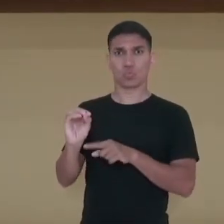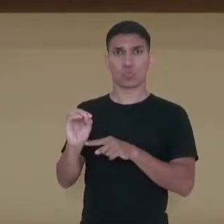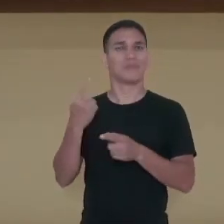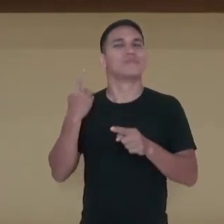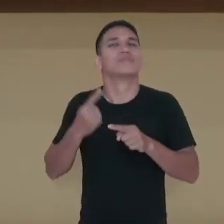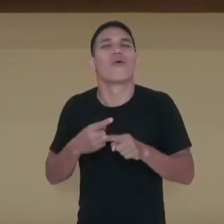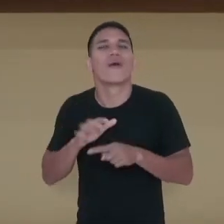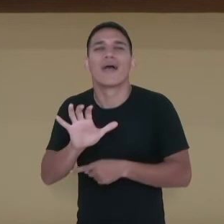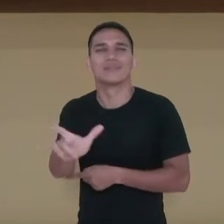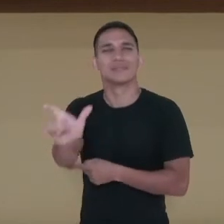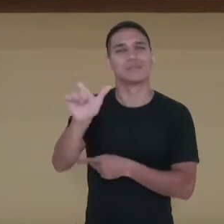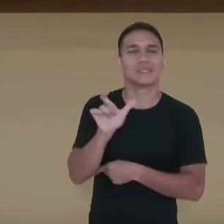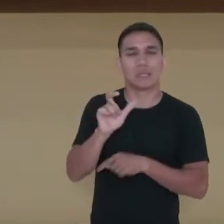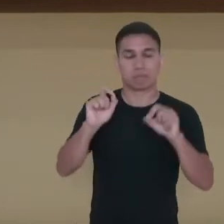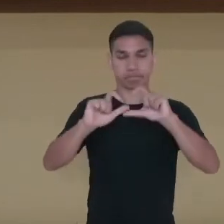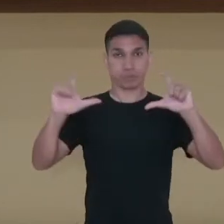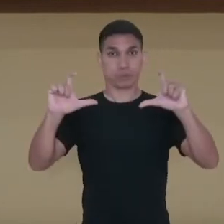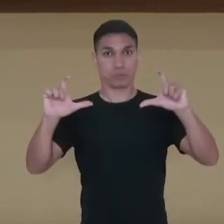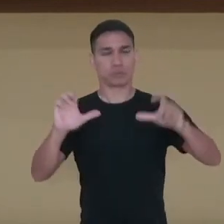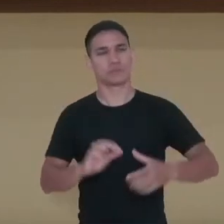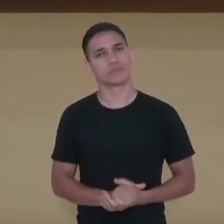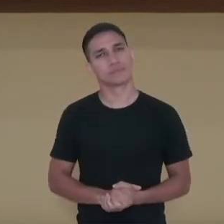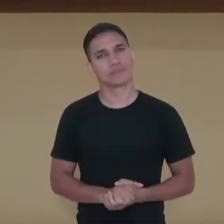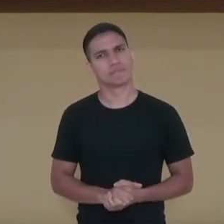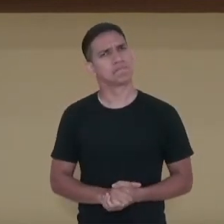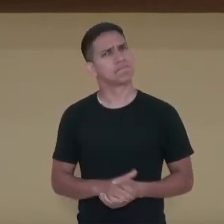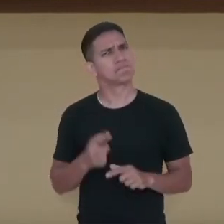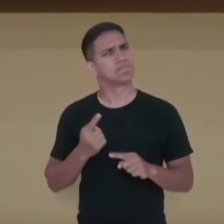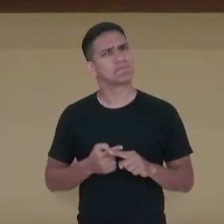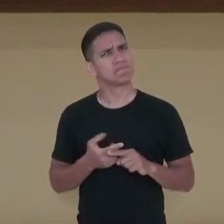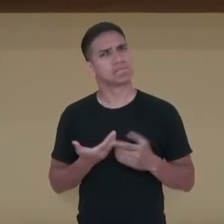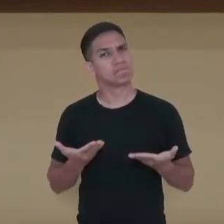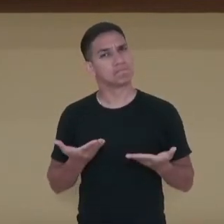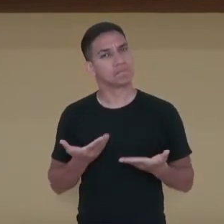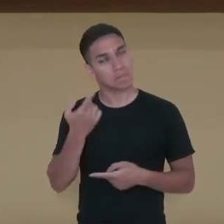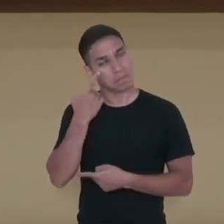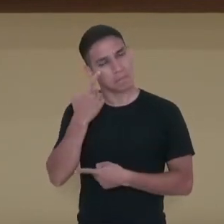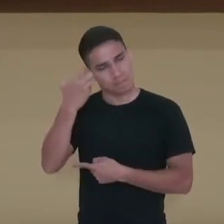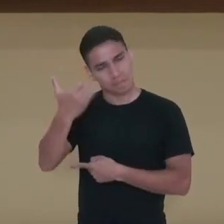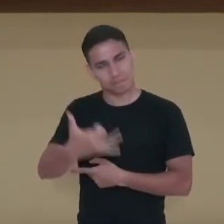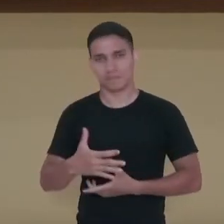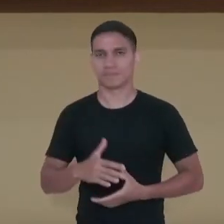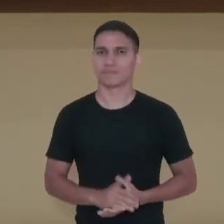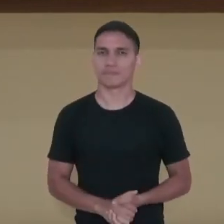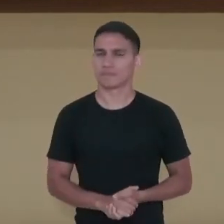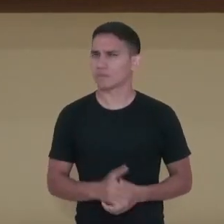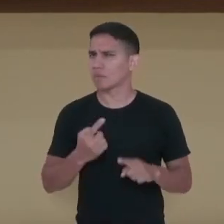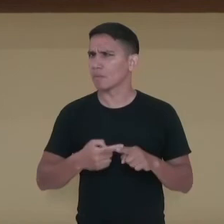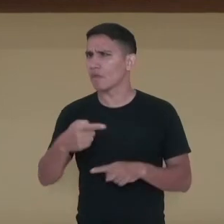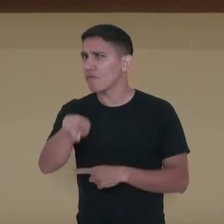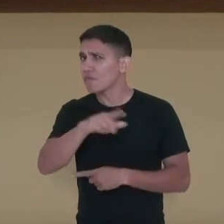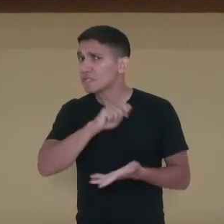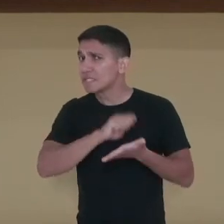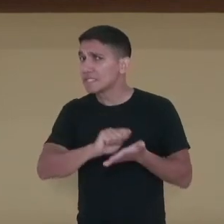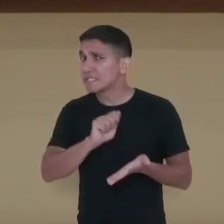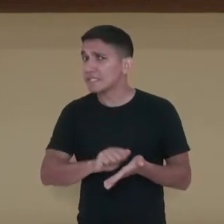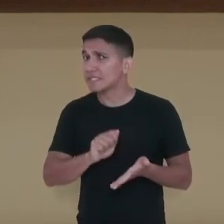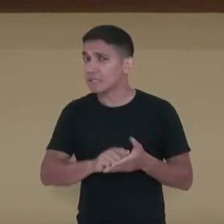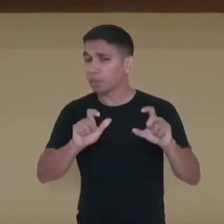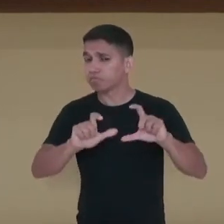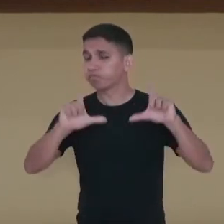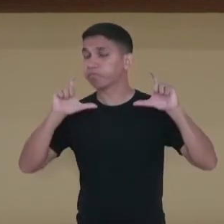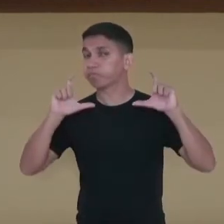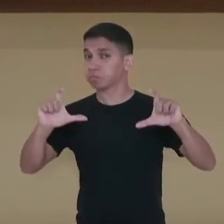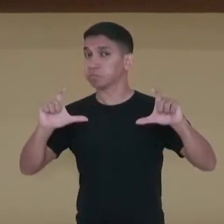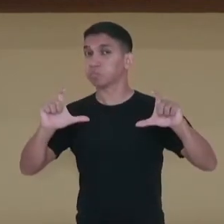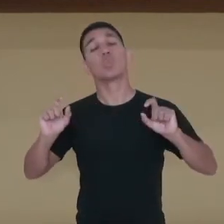que essa palavra foi escrita em letra maiúscula? Vamos ver? Por que você escreveria essa palavra em